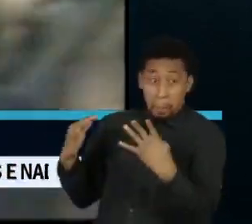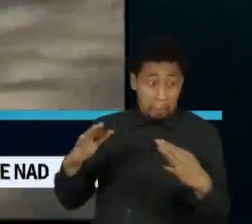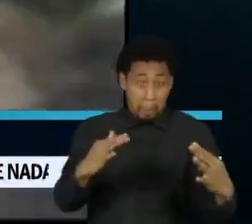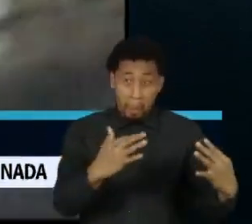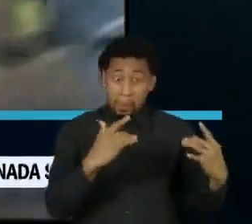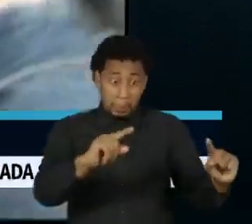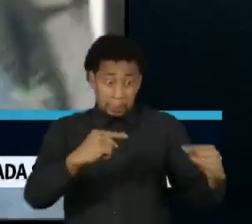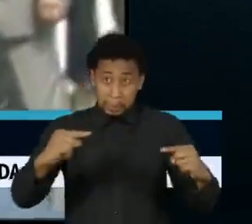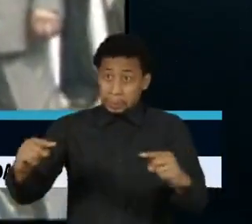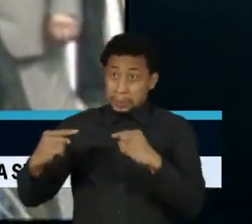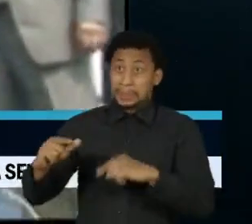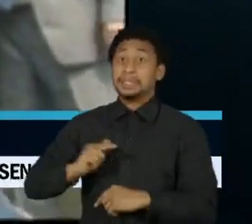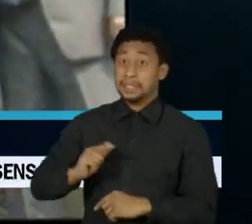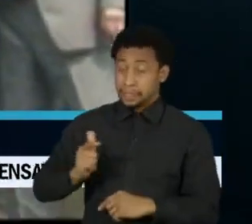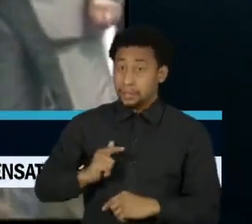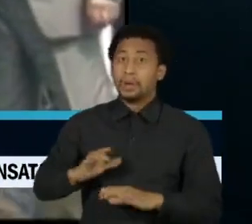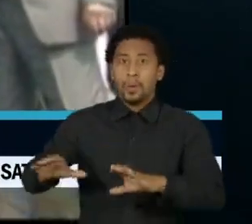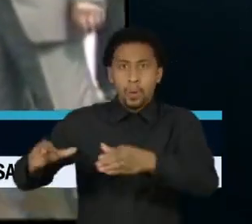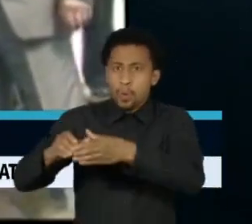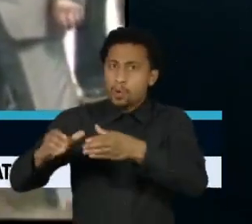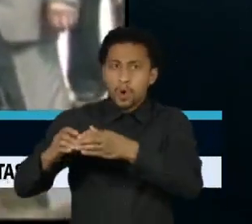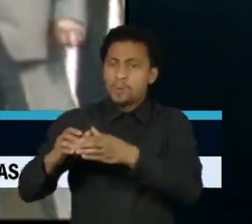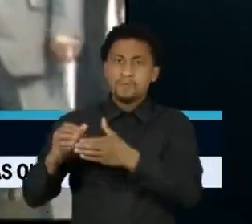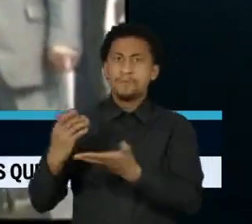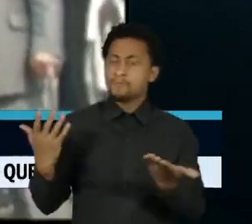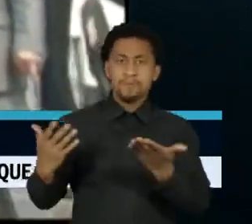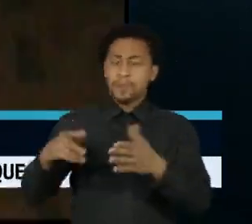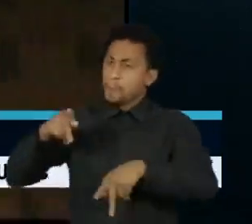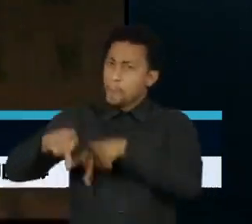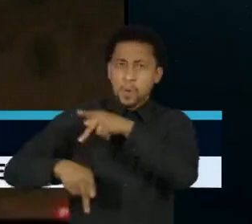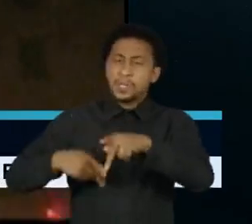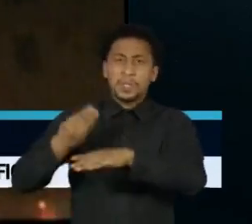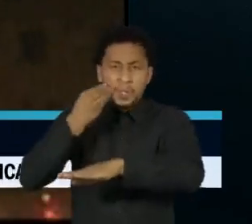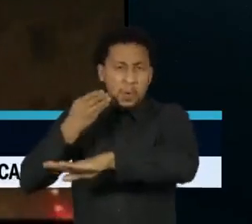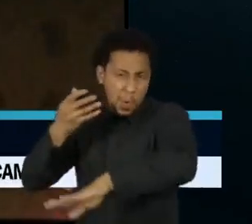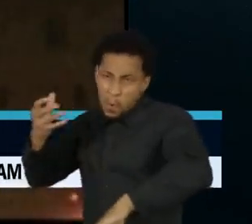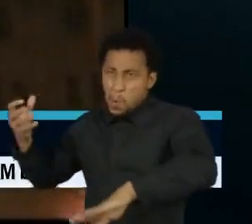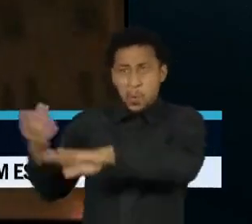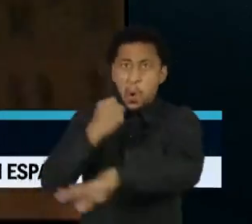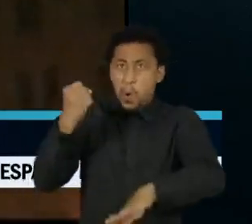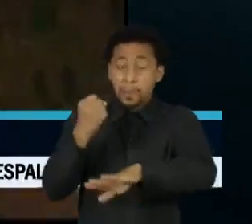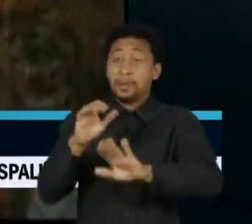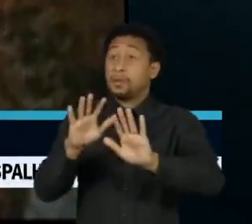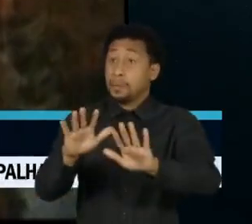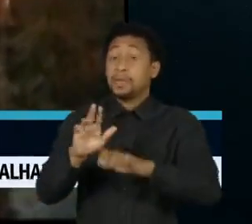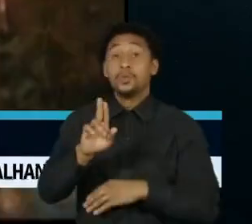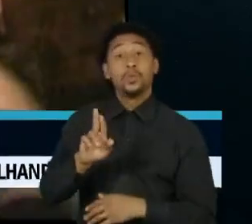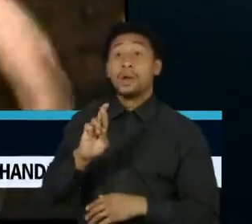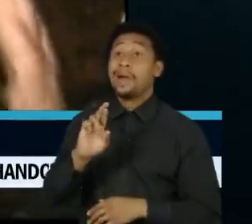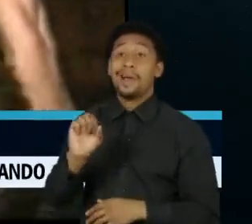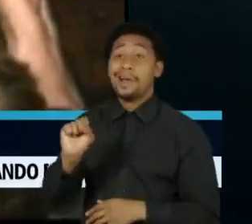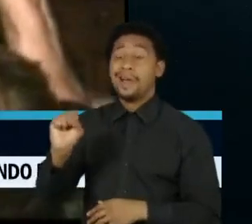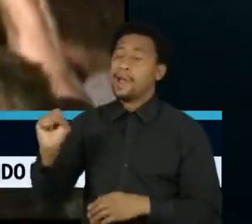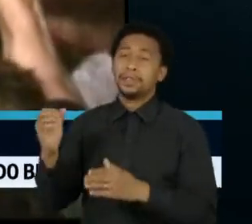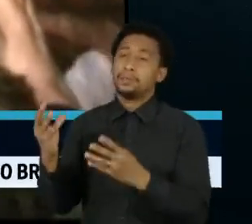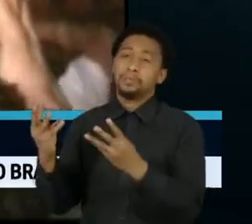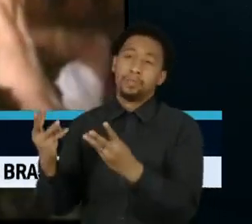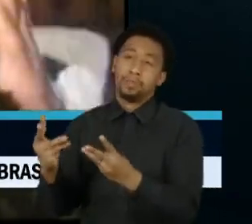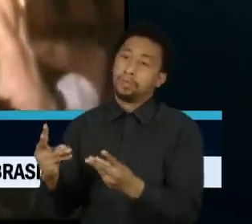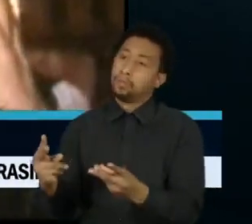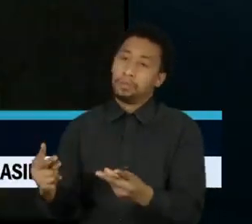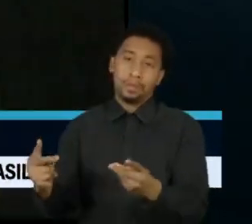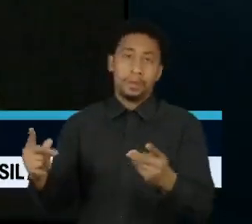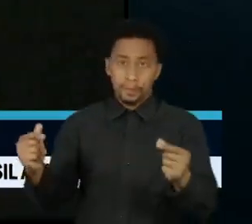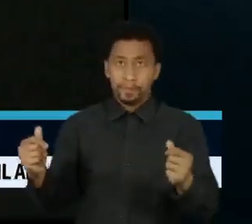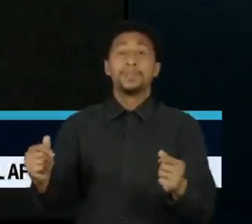Boris Yeltsin comandar a resistência popular que sufocou o golpe. Mas o Império Soviético já se dissolvia. Depois de uma